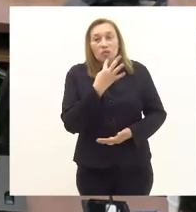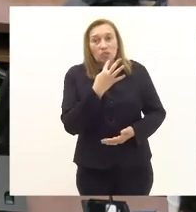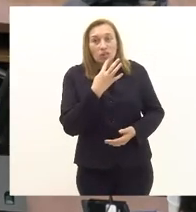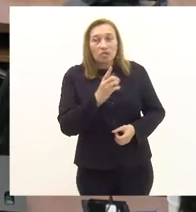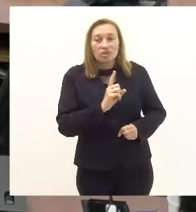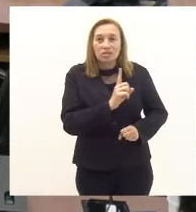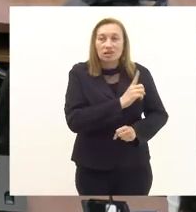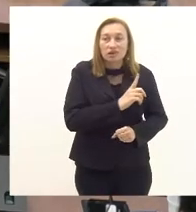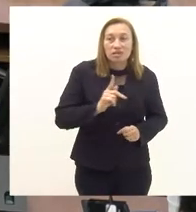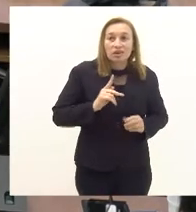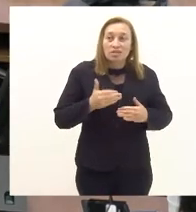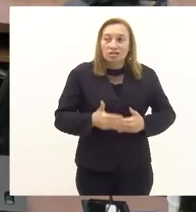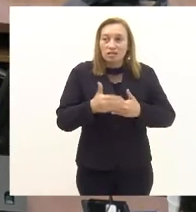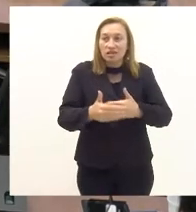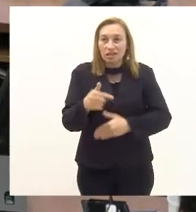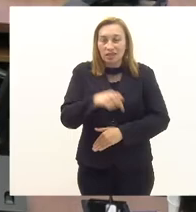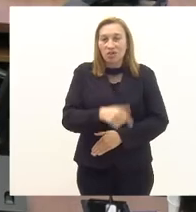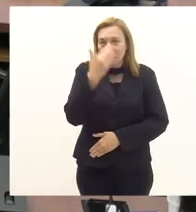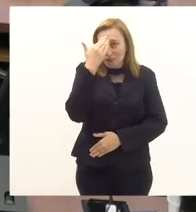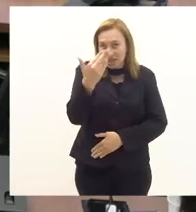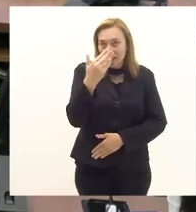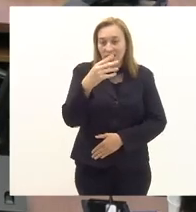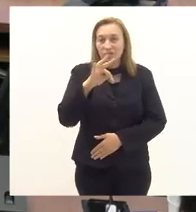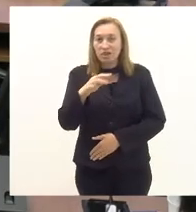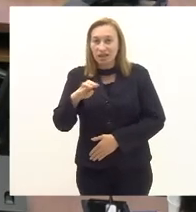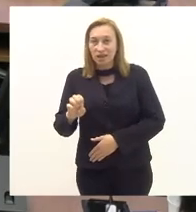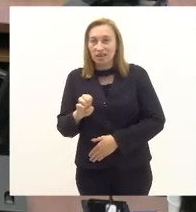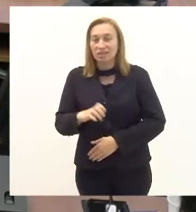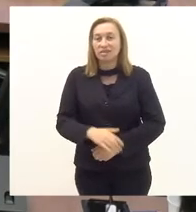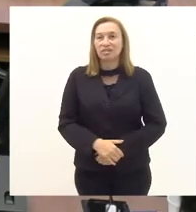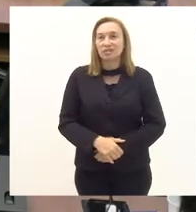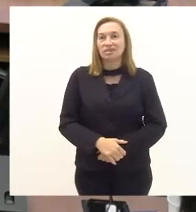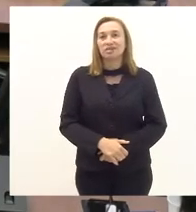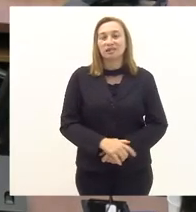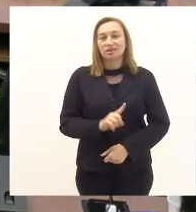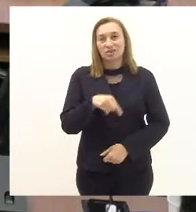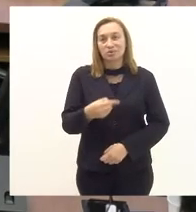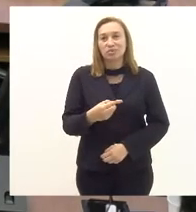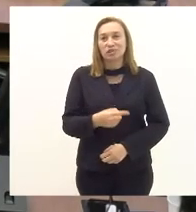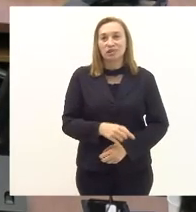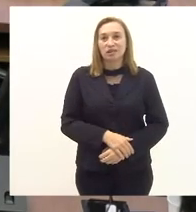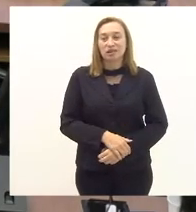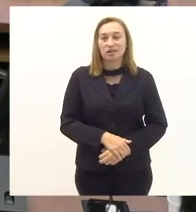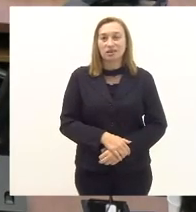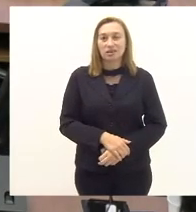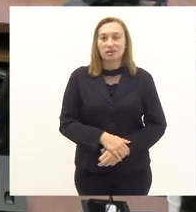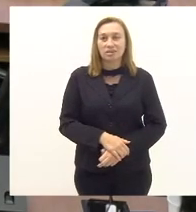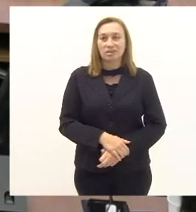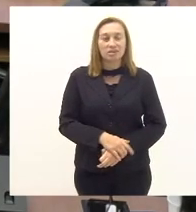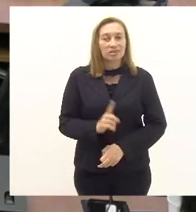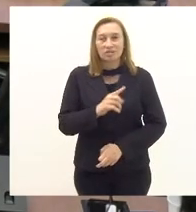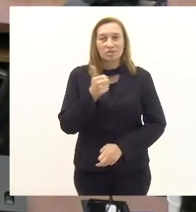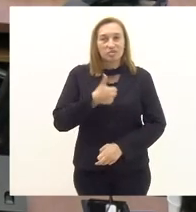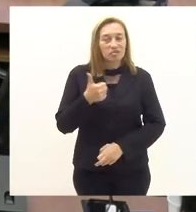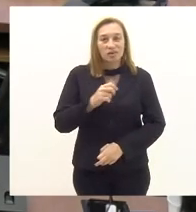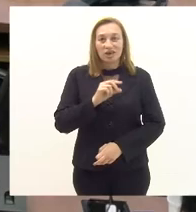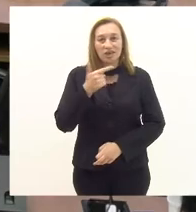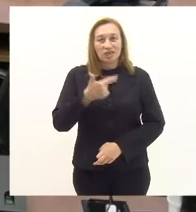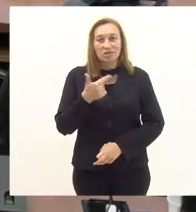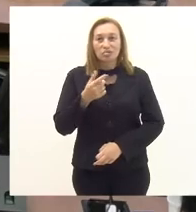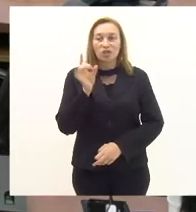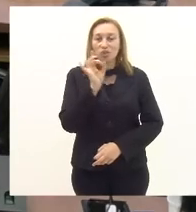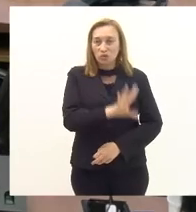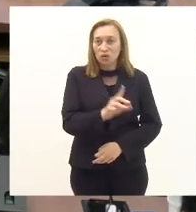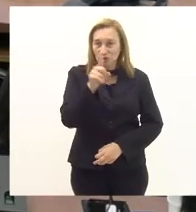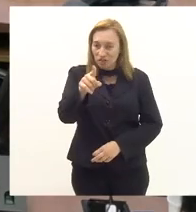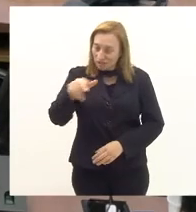defensoria, mas temos que avançar aqui. Obrigado, Mirela. Fica para depois. Isso. Não é a primeira e não será a última vez